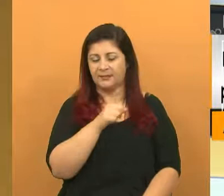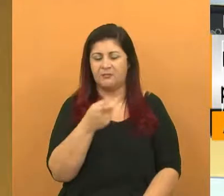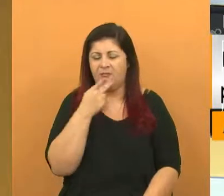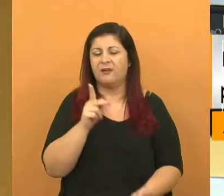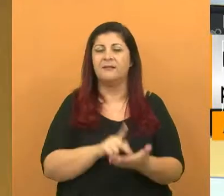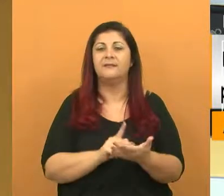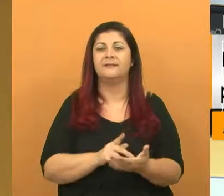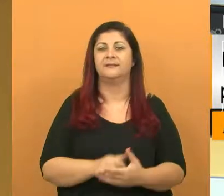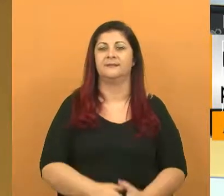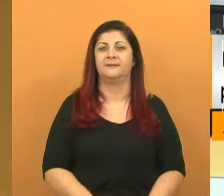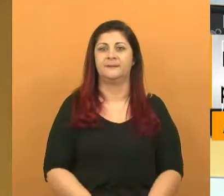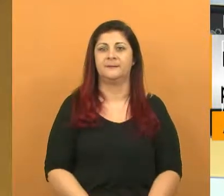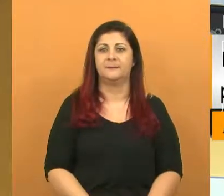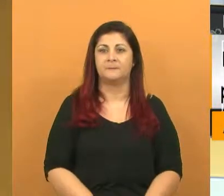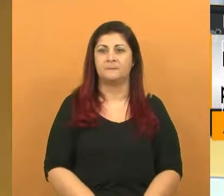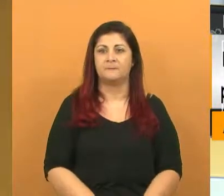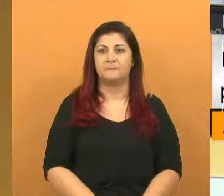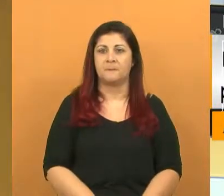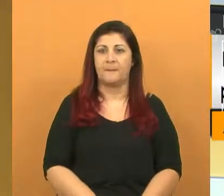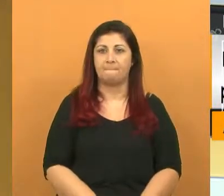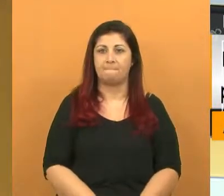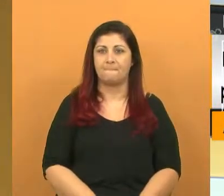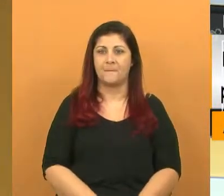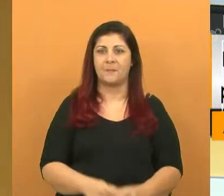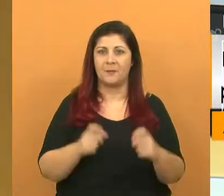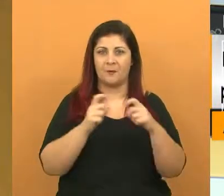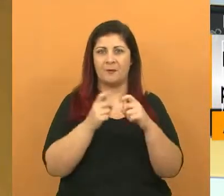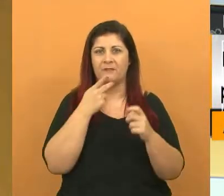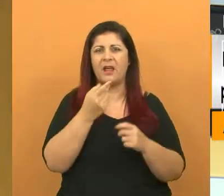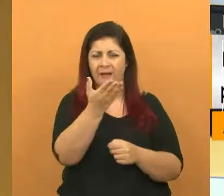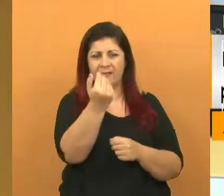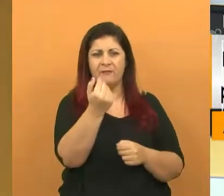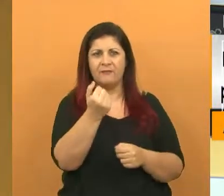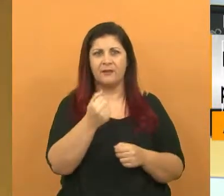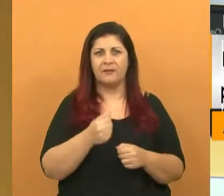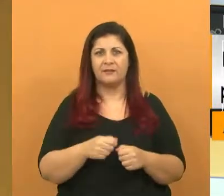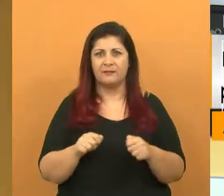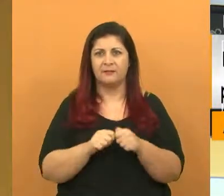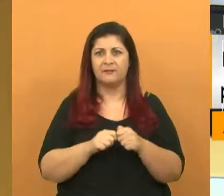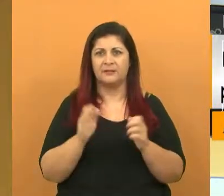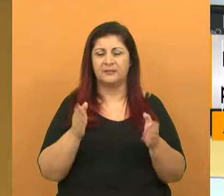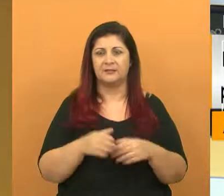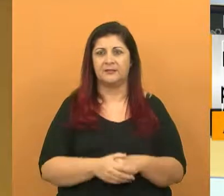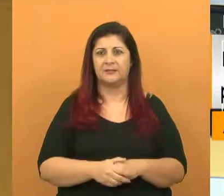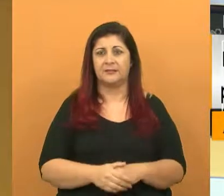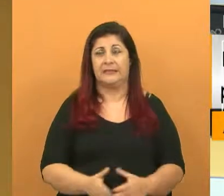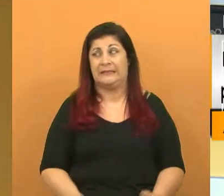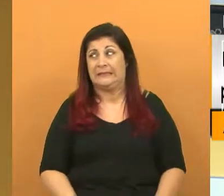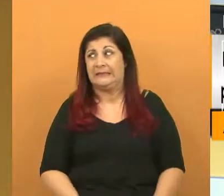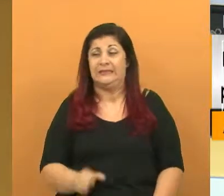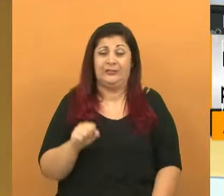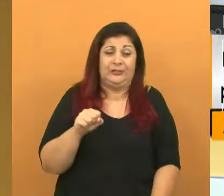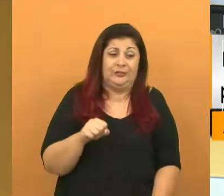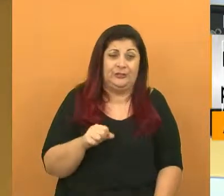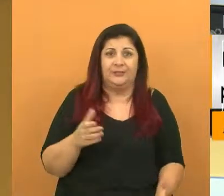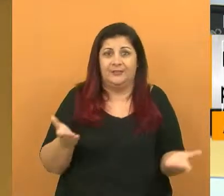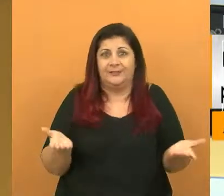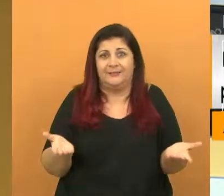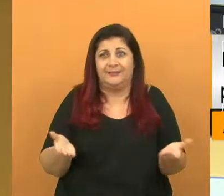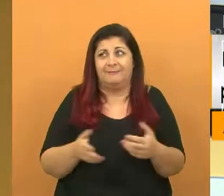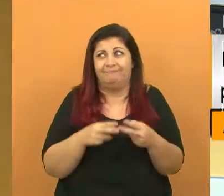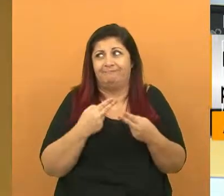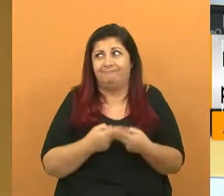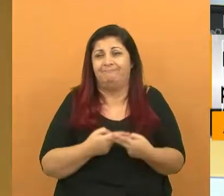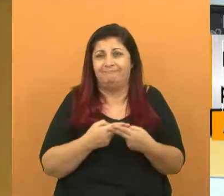sincero. Aí o médico falou, ah, já tem que já estar aqui, vamos fazer um exame de toque. Falei, aí agora pegou.